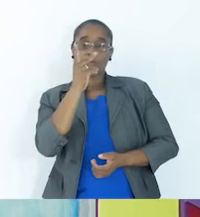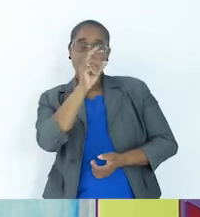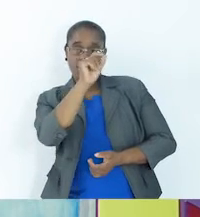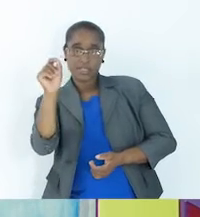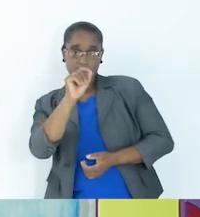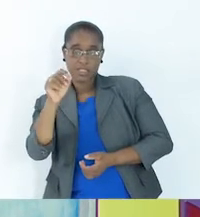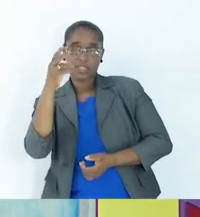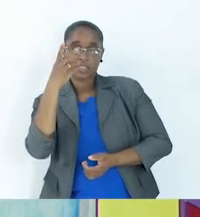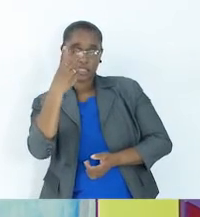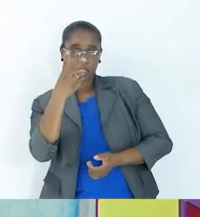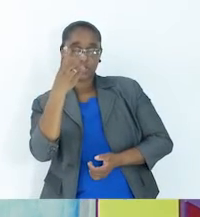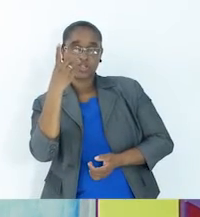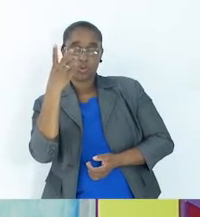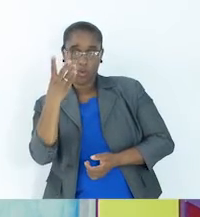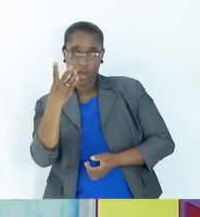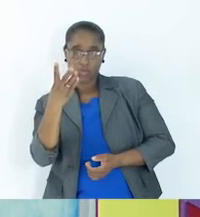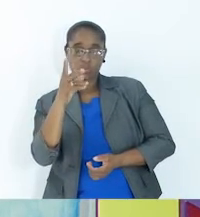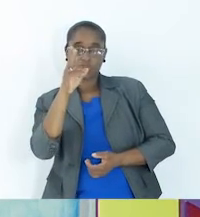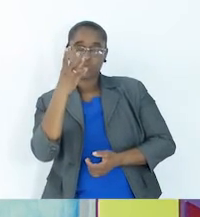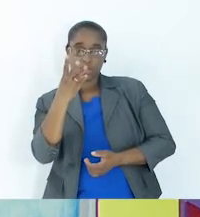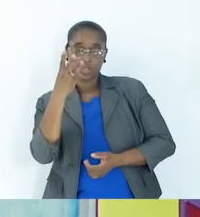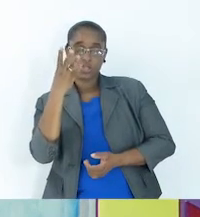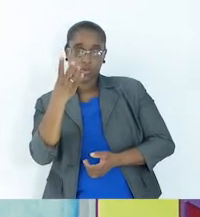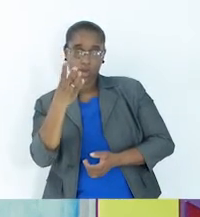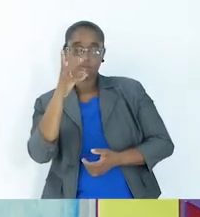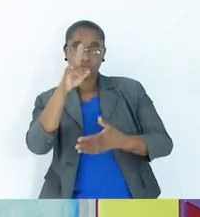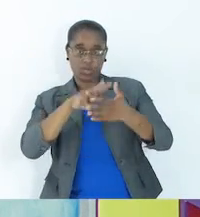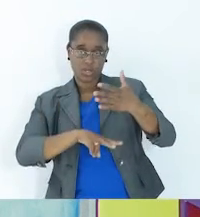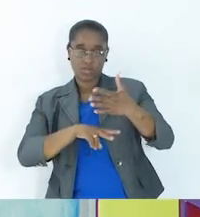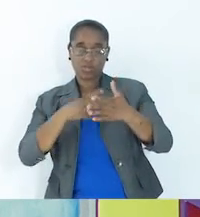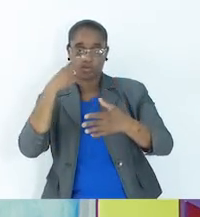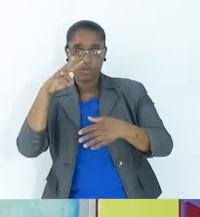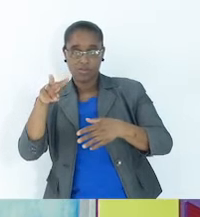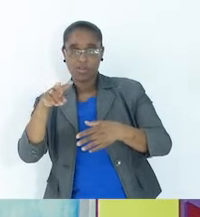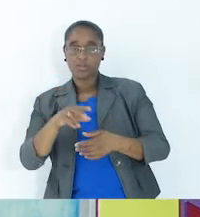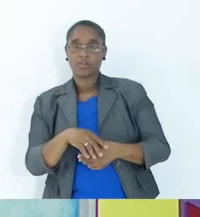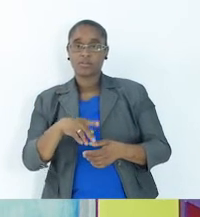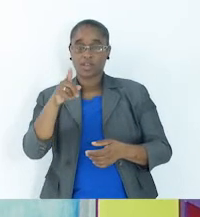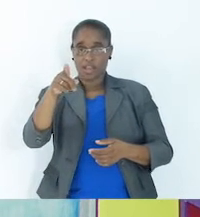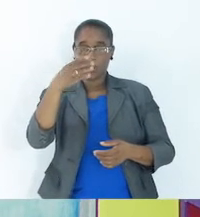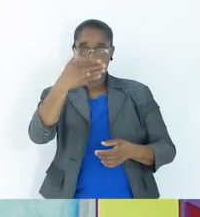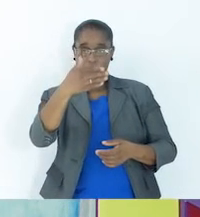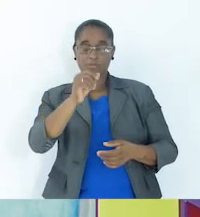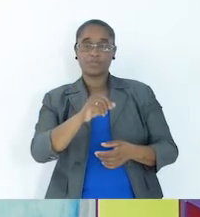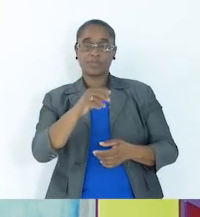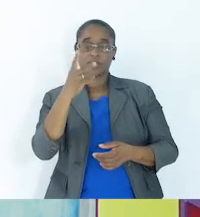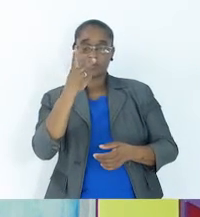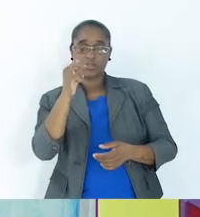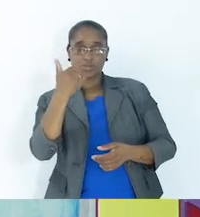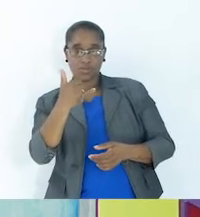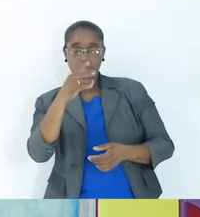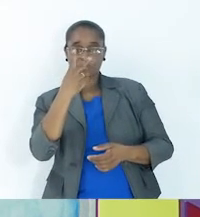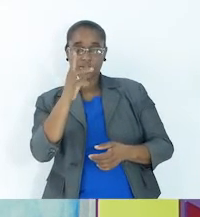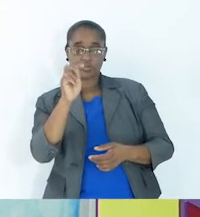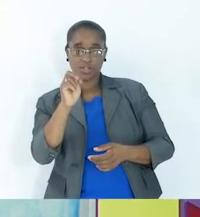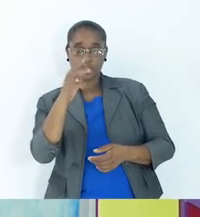3 e 4 do texto. Vamos lá ver. Já sabes que este é o verso 1, o verso 2, o verso 3 e o